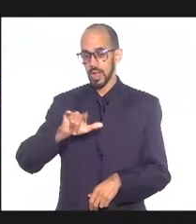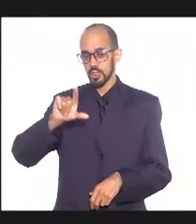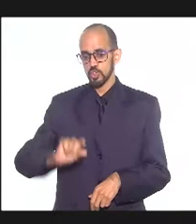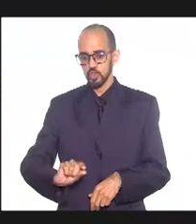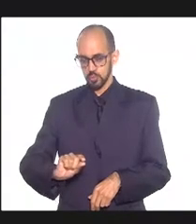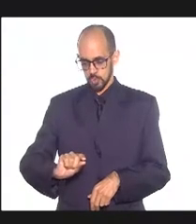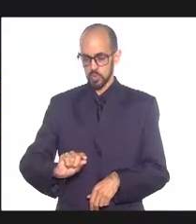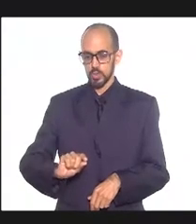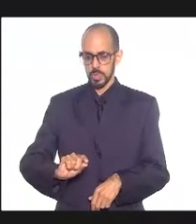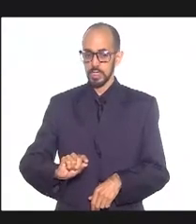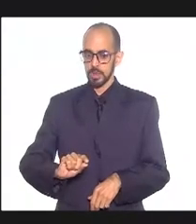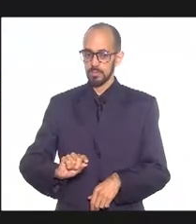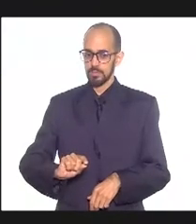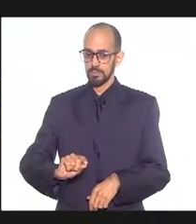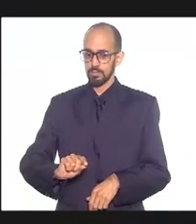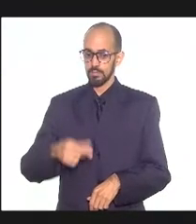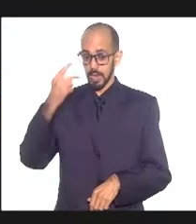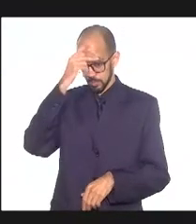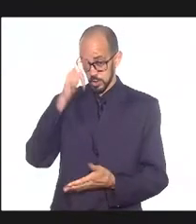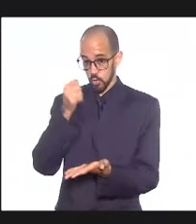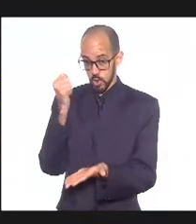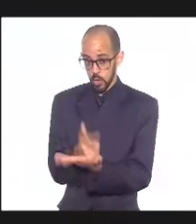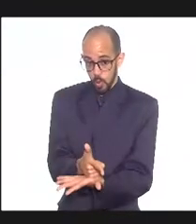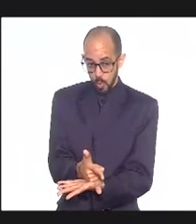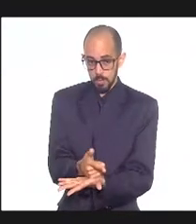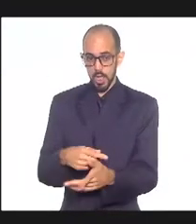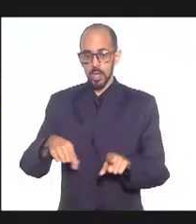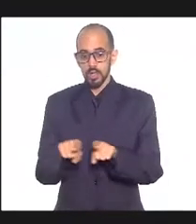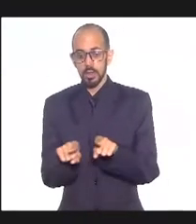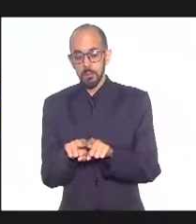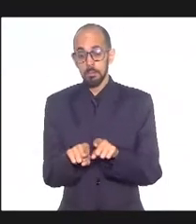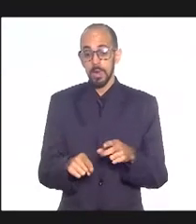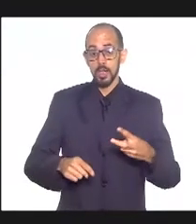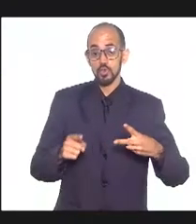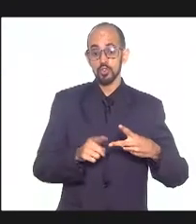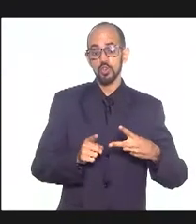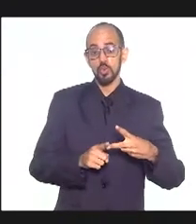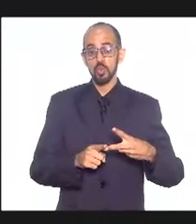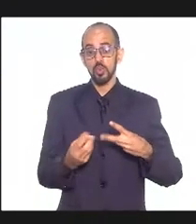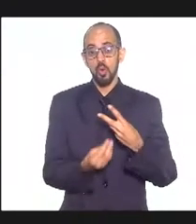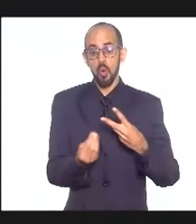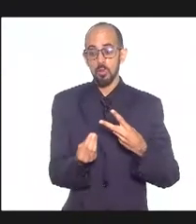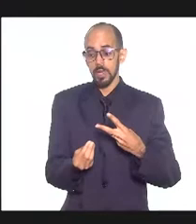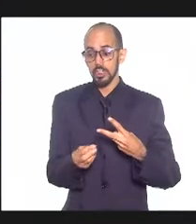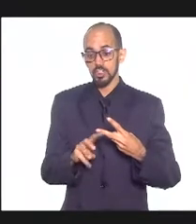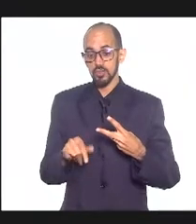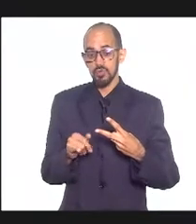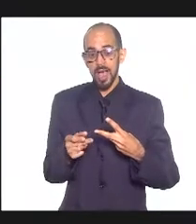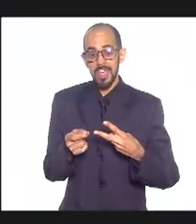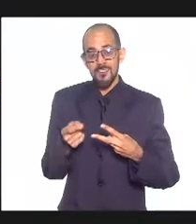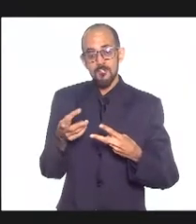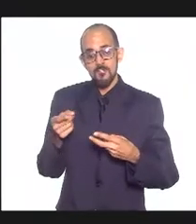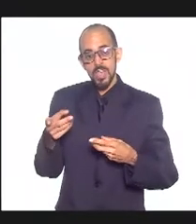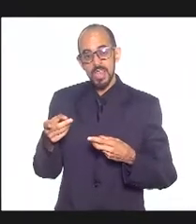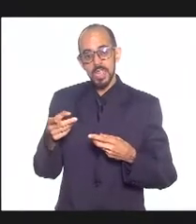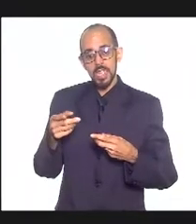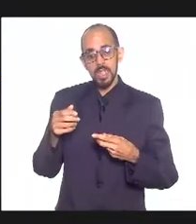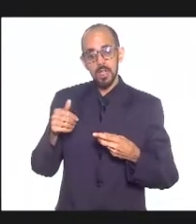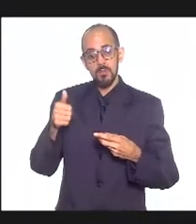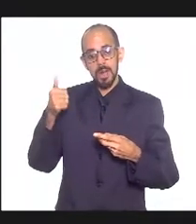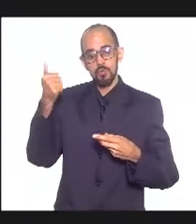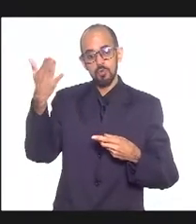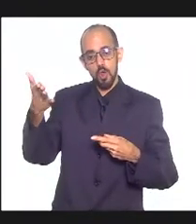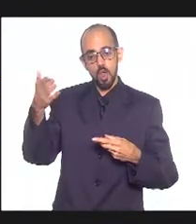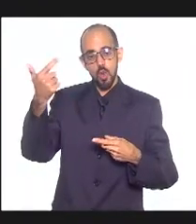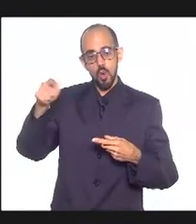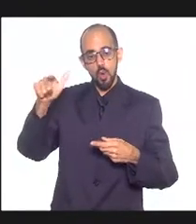consumidor final e, principalmente, como a gente vai aumentar a oferta do gás nacional, que é a oferta do gás nacional basicamente através